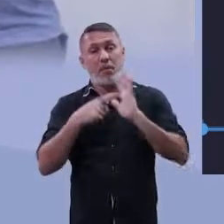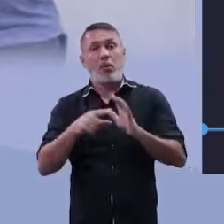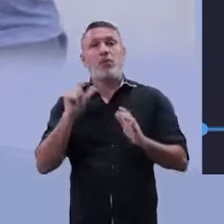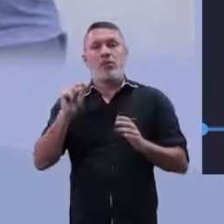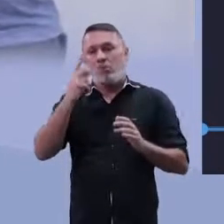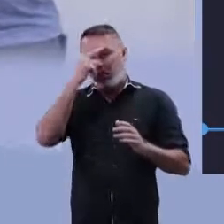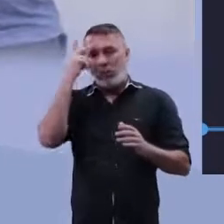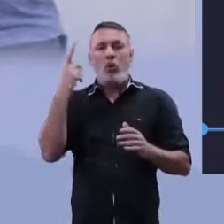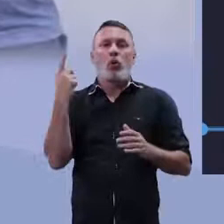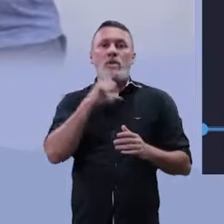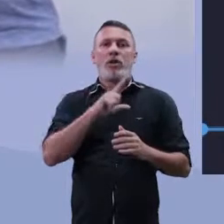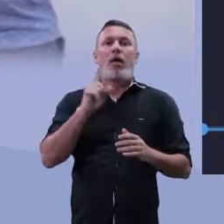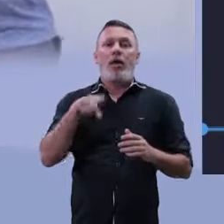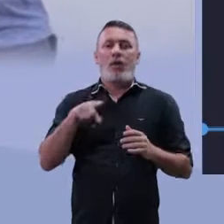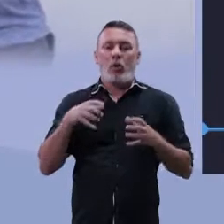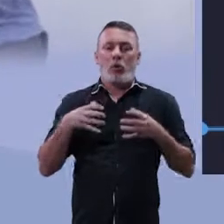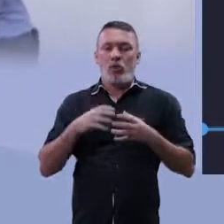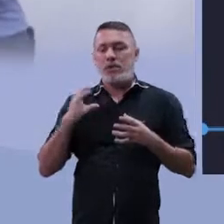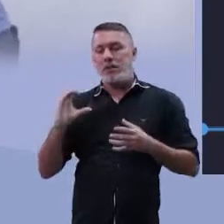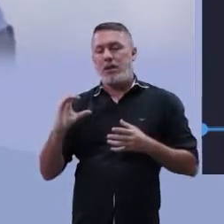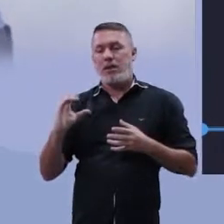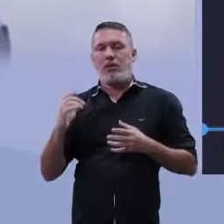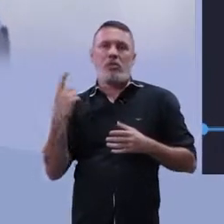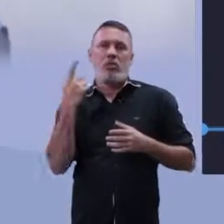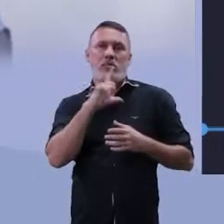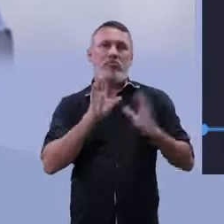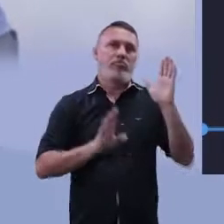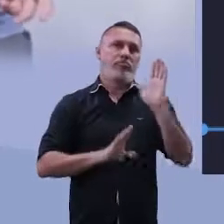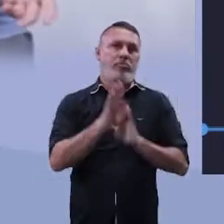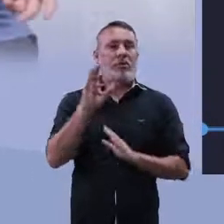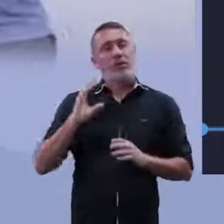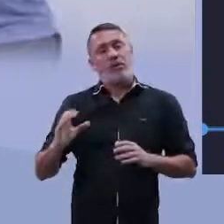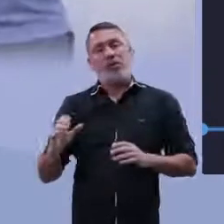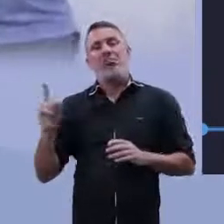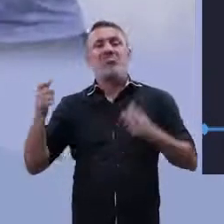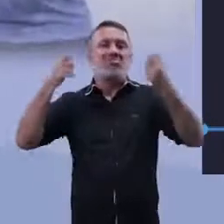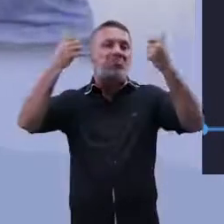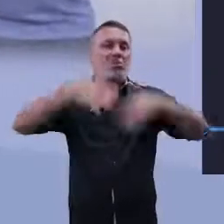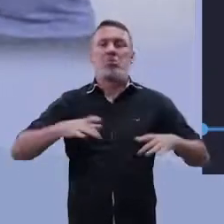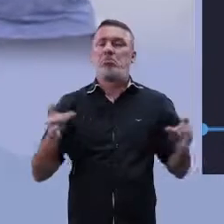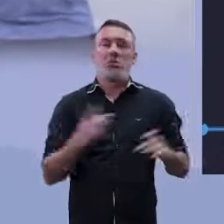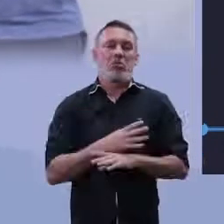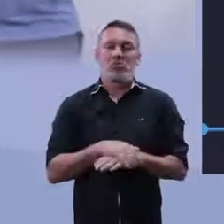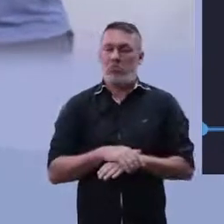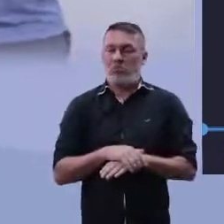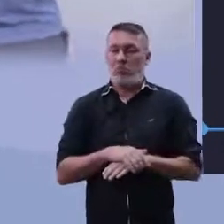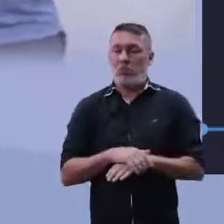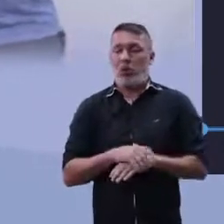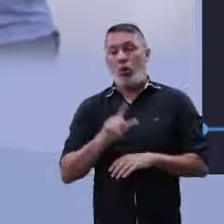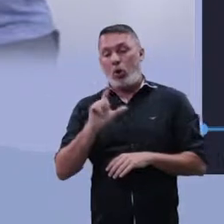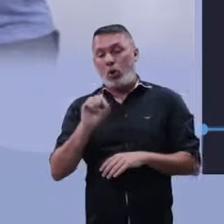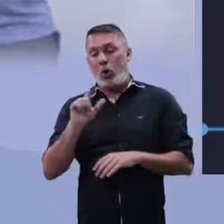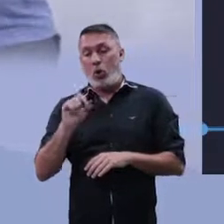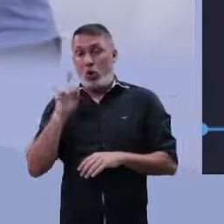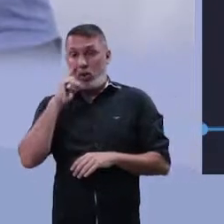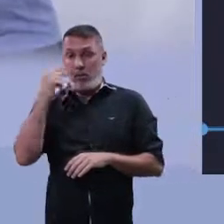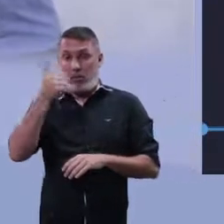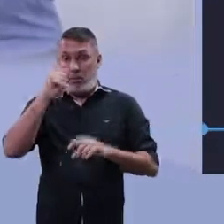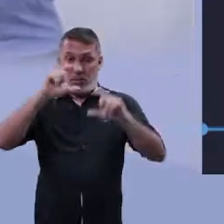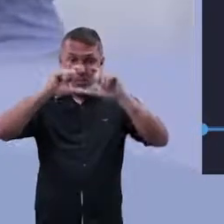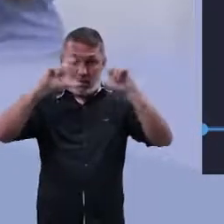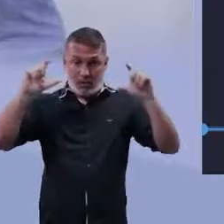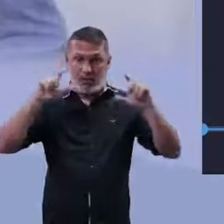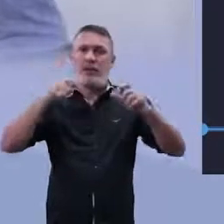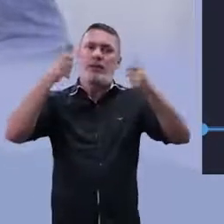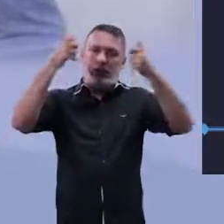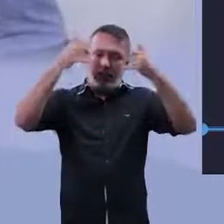o aumento do poder do consumo da classe C. Então, basicamente, ele já explica. Logo, no